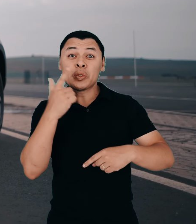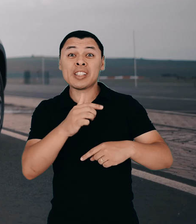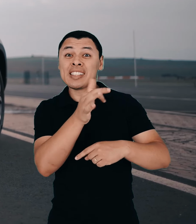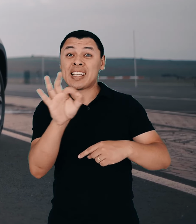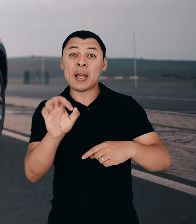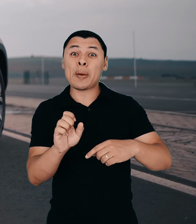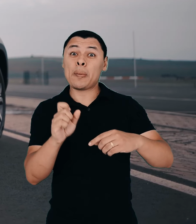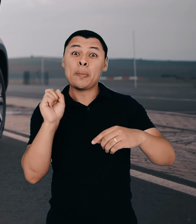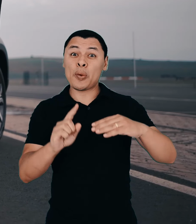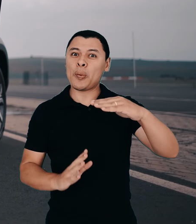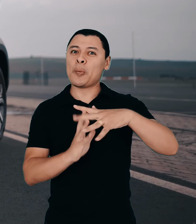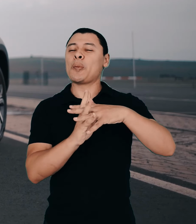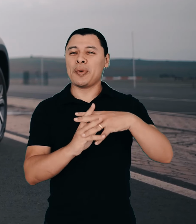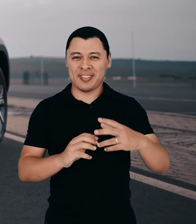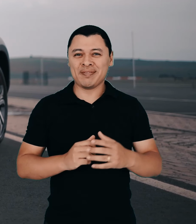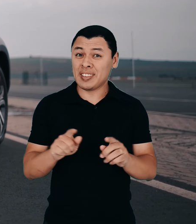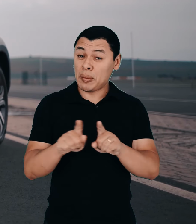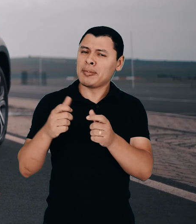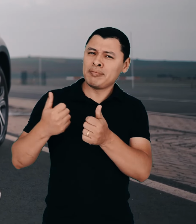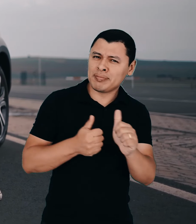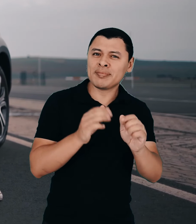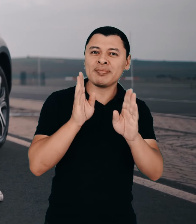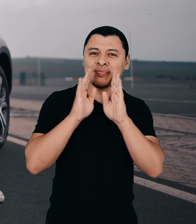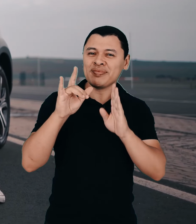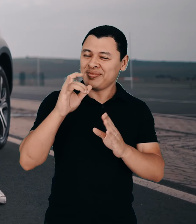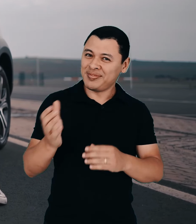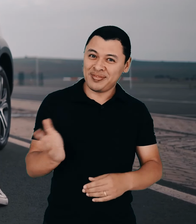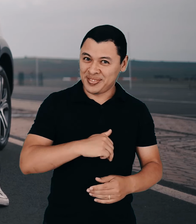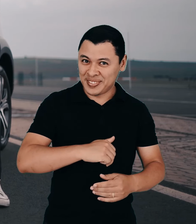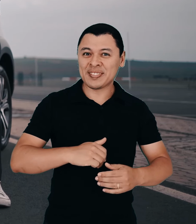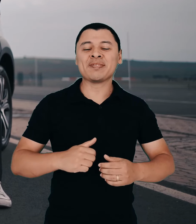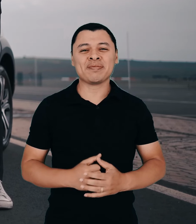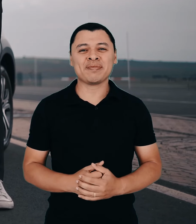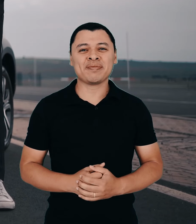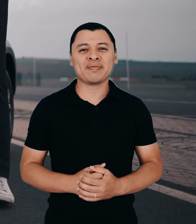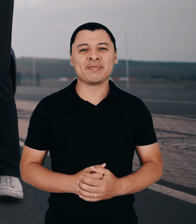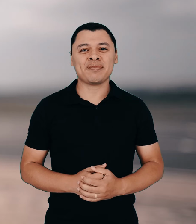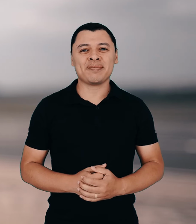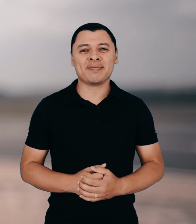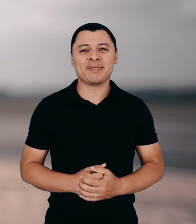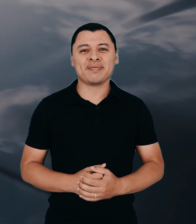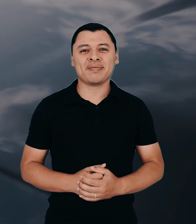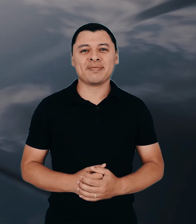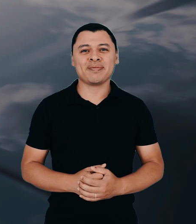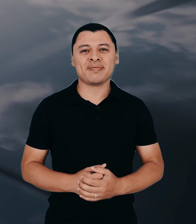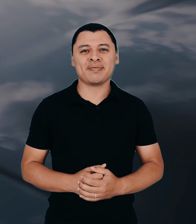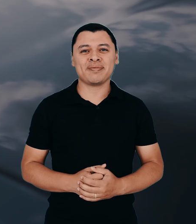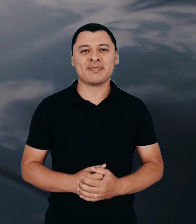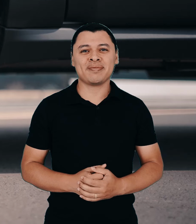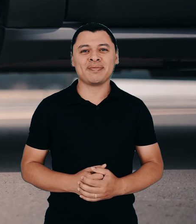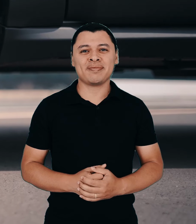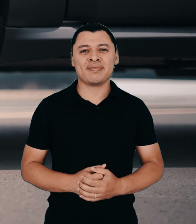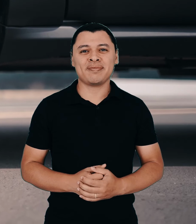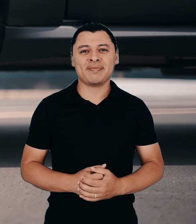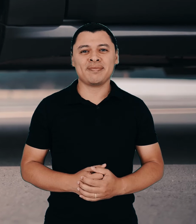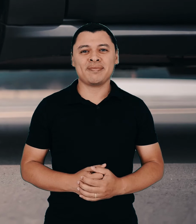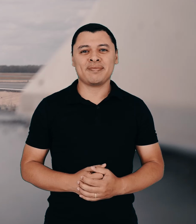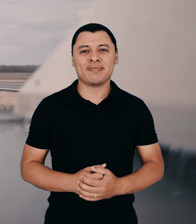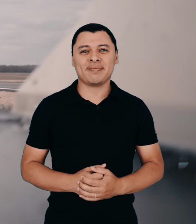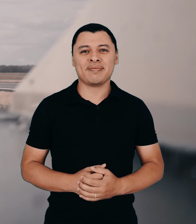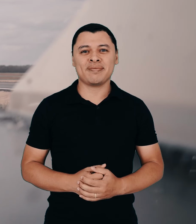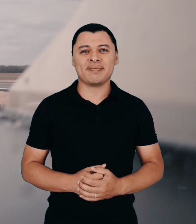a passar da marca de 100 mil inscritos. Nos acompanhe também nas redes sociais, Facebook e Instagram. Solta a vinheta. Juliano Barato, editor-chefe do Fletout